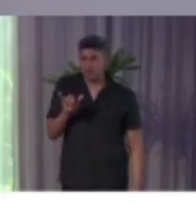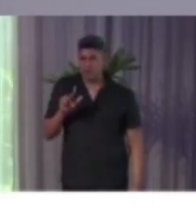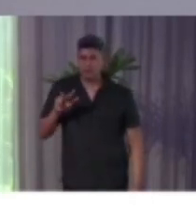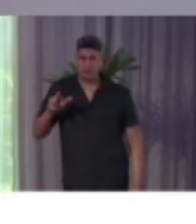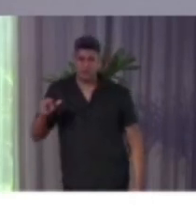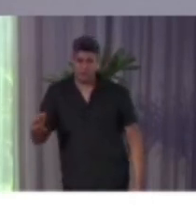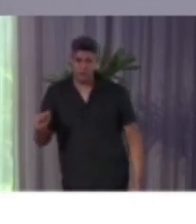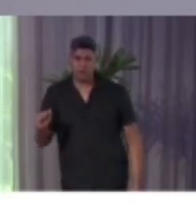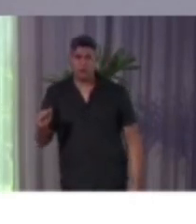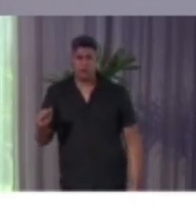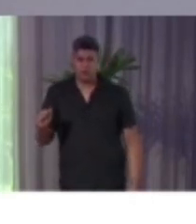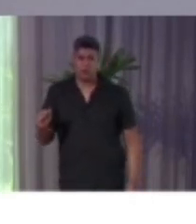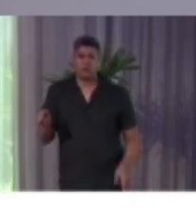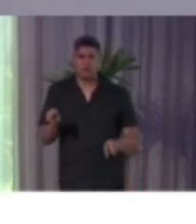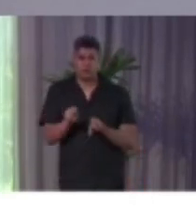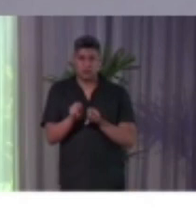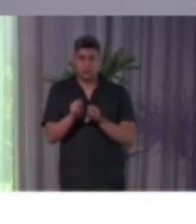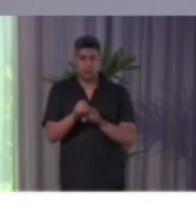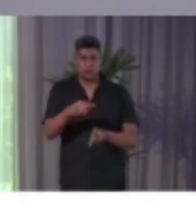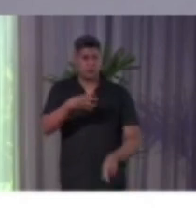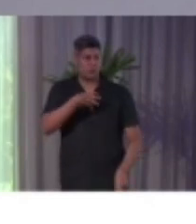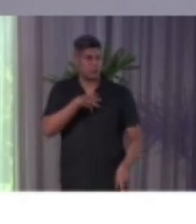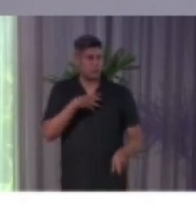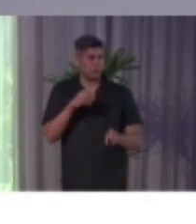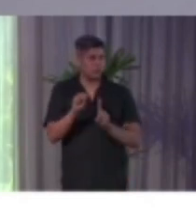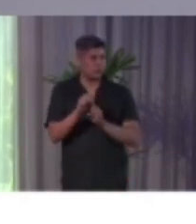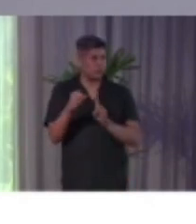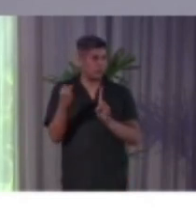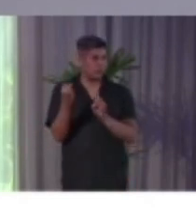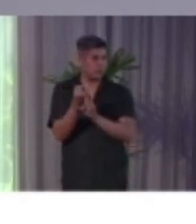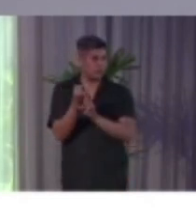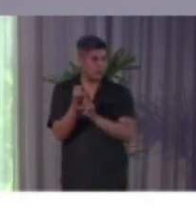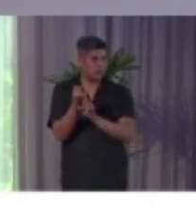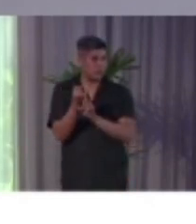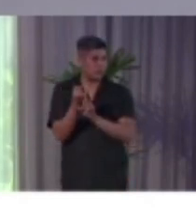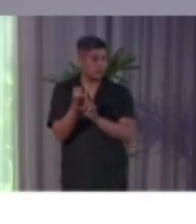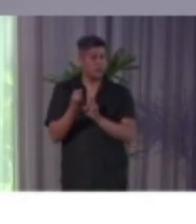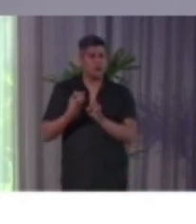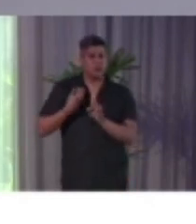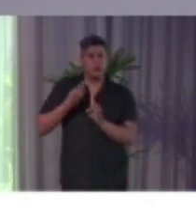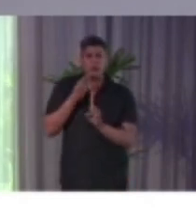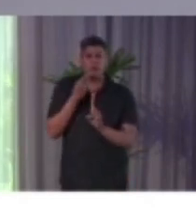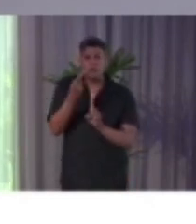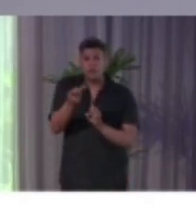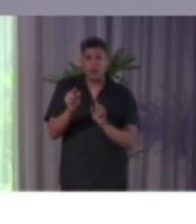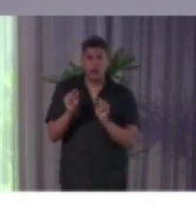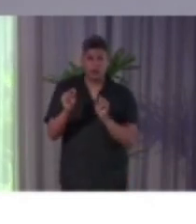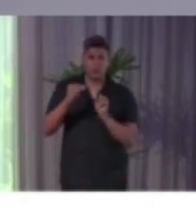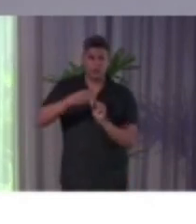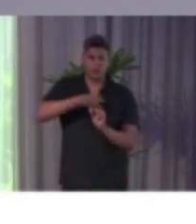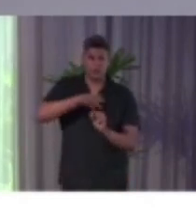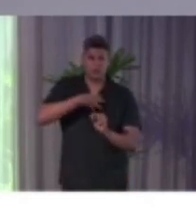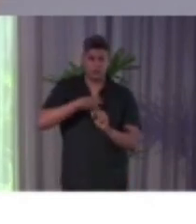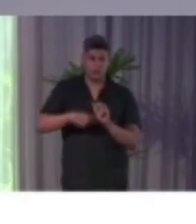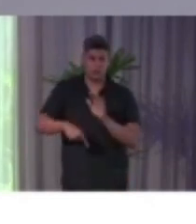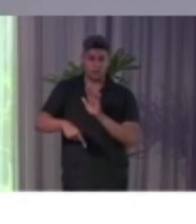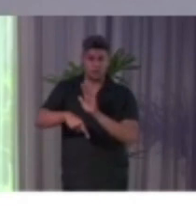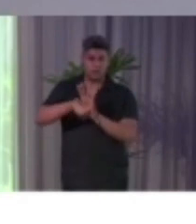pública, as questões de impacto social, conveniência. E quando a gente fala de aspectos